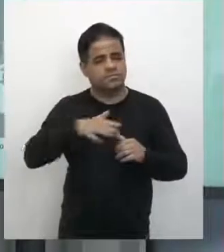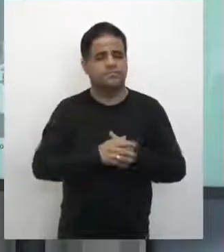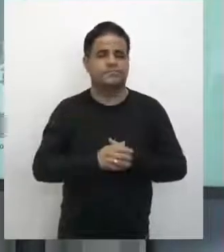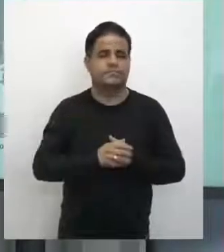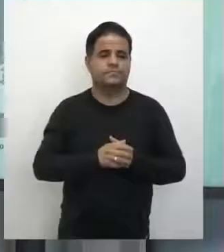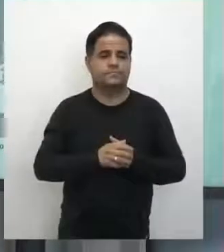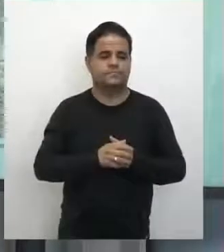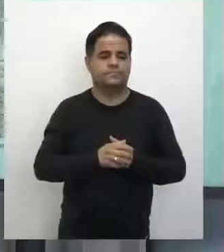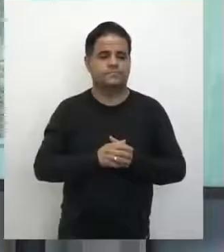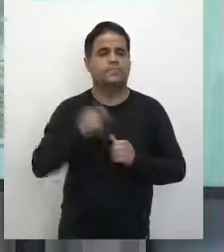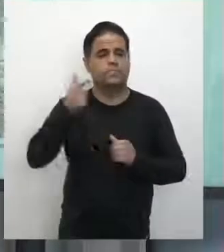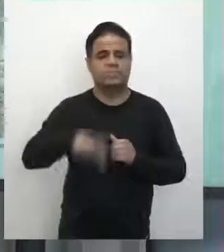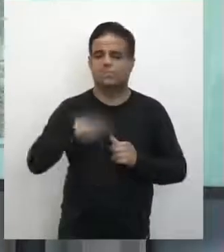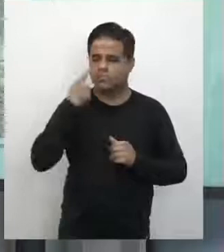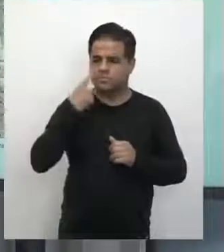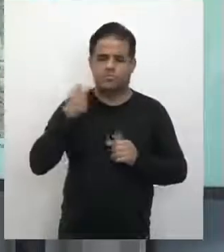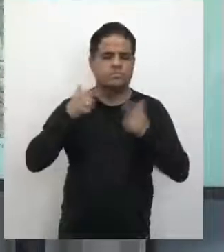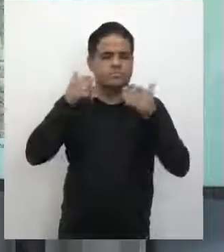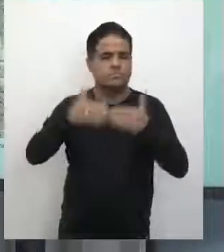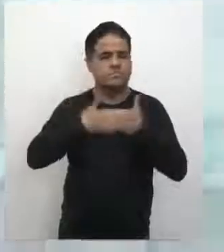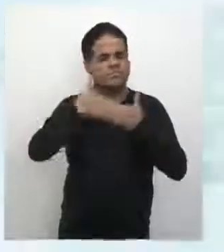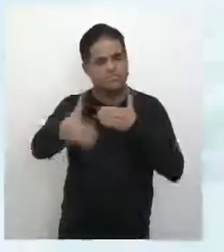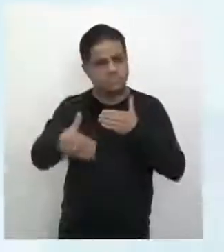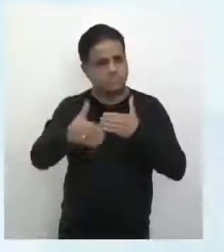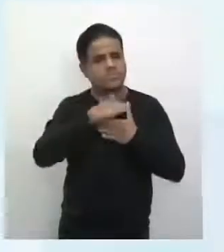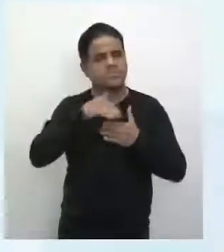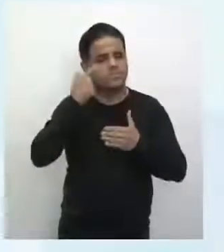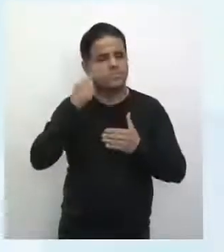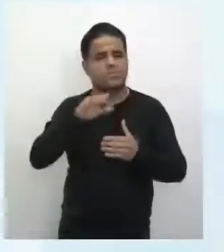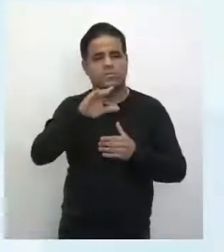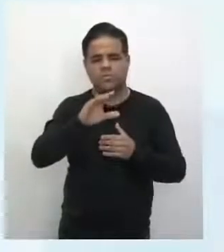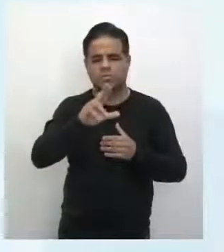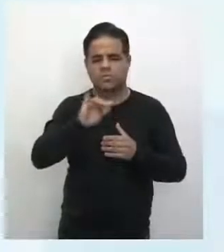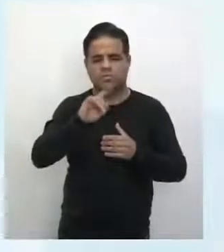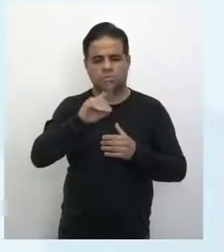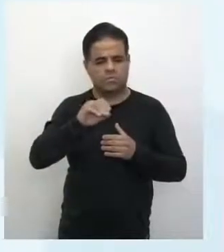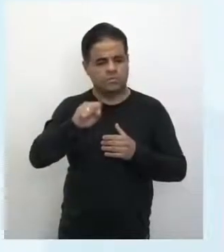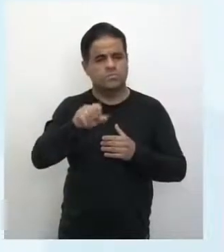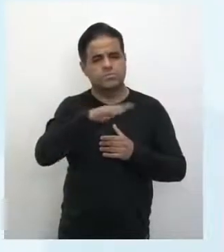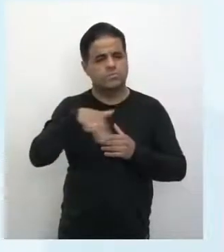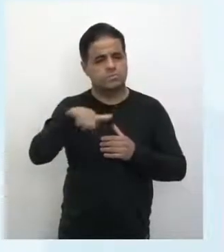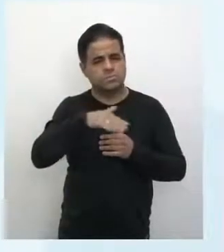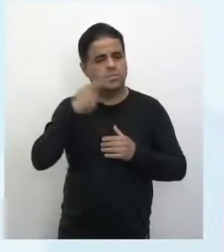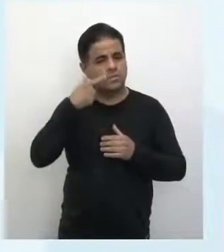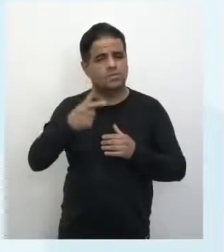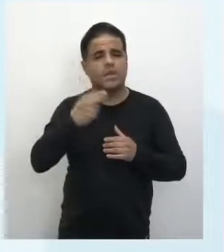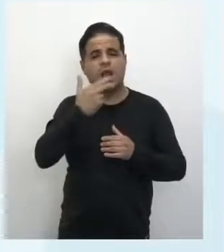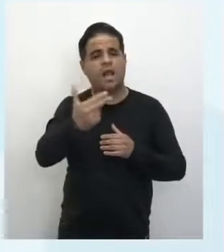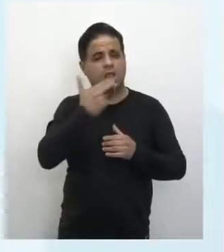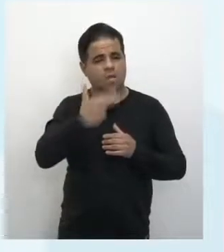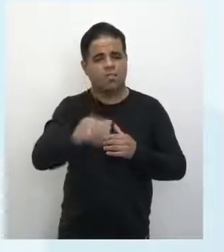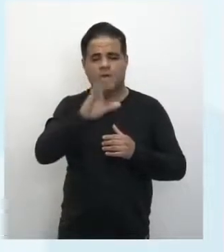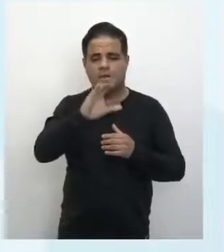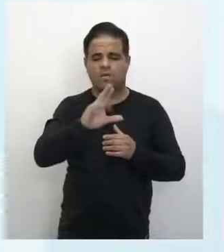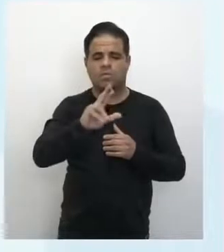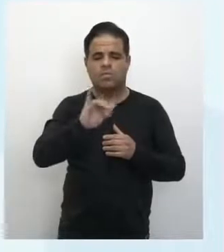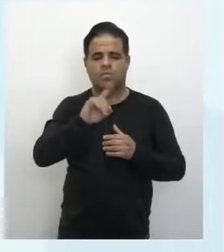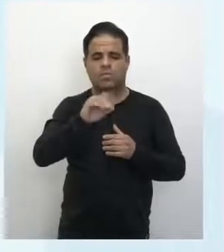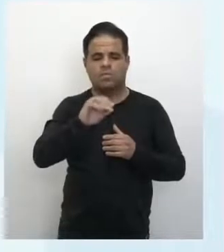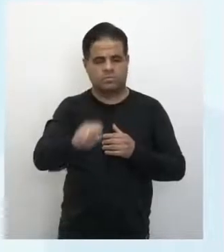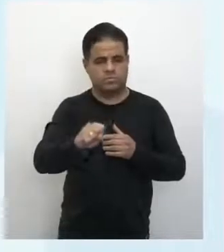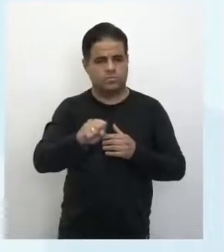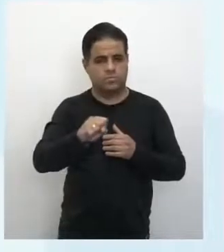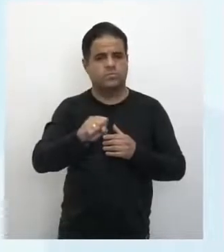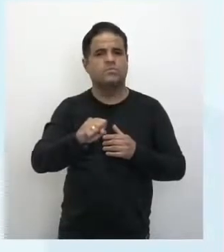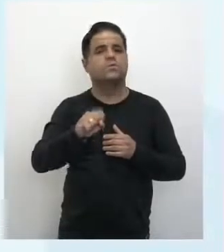aí, rapidinho, para a gente ver aí os curdos, né, também tem essa questão aí da língua curda, né, o Kurdistão,